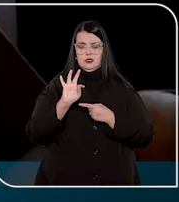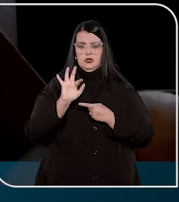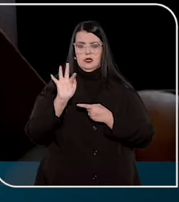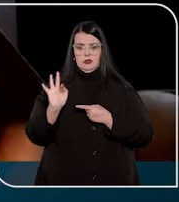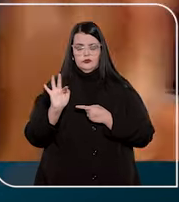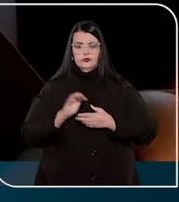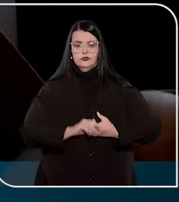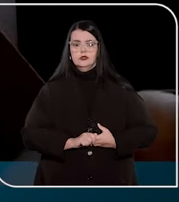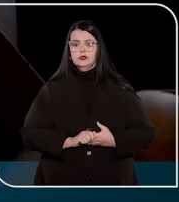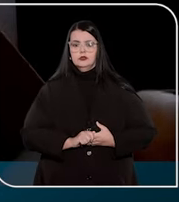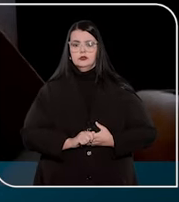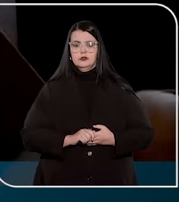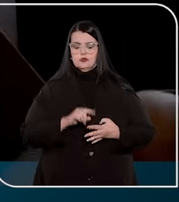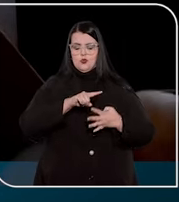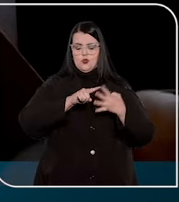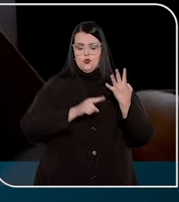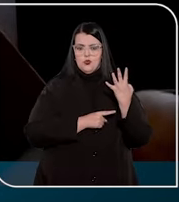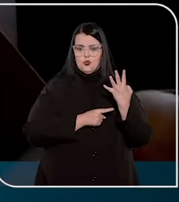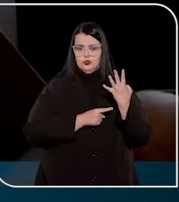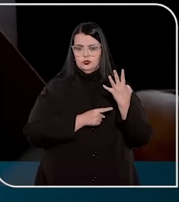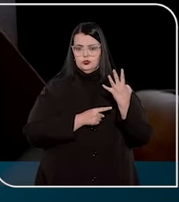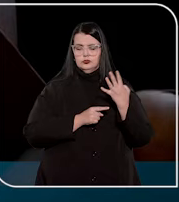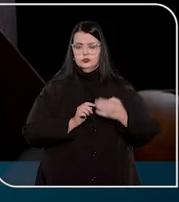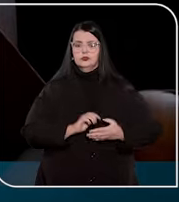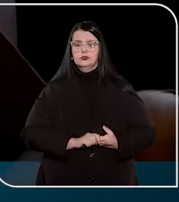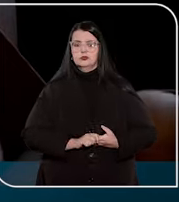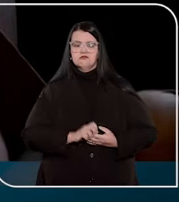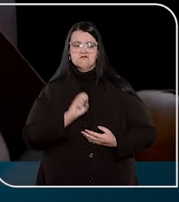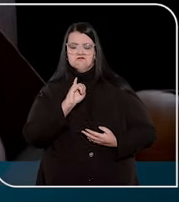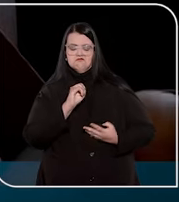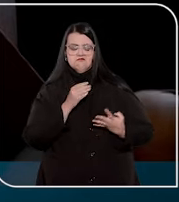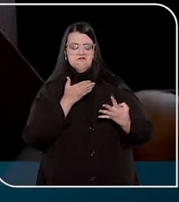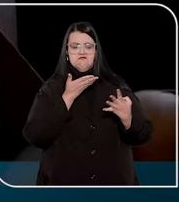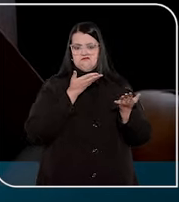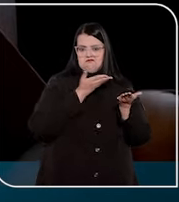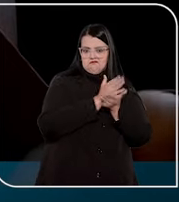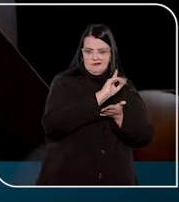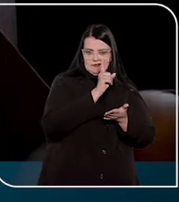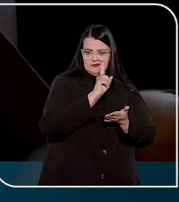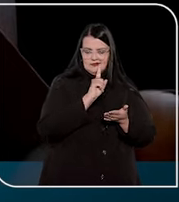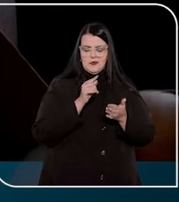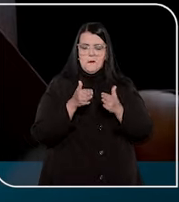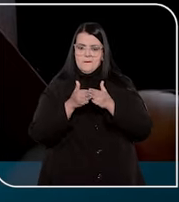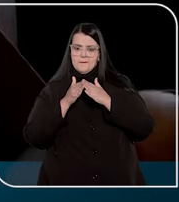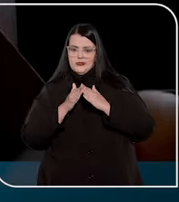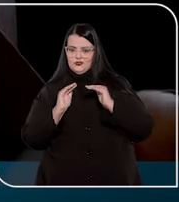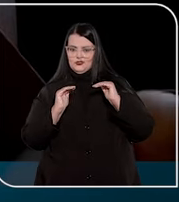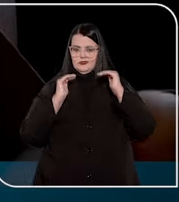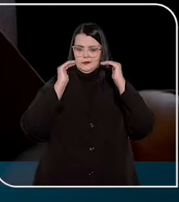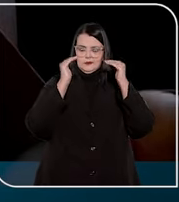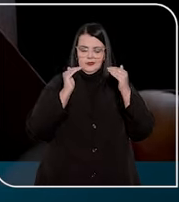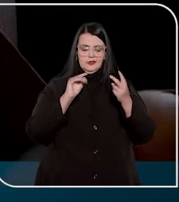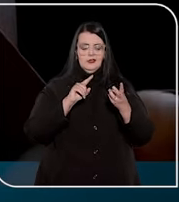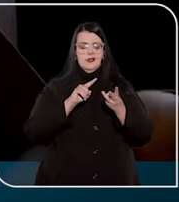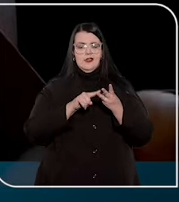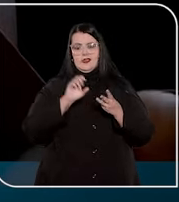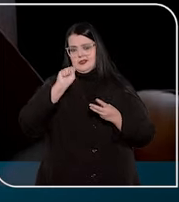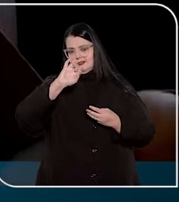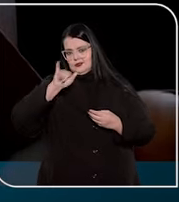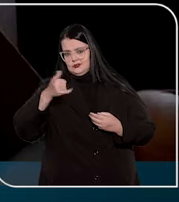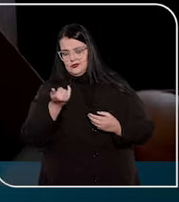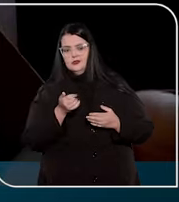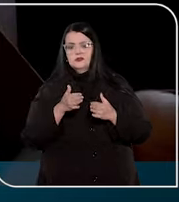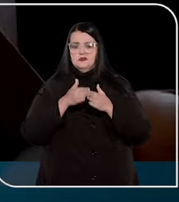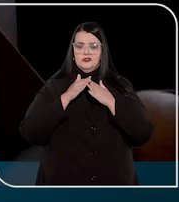se fossem assim quatro chances. Então, se eu não conseguir o que eu consegui no juiz, eu peço ao tribunal, se eu não conseguir, eu peço ao STJ e se eu não conseguir, eu